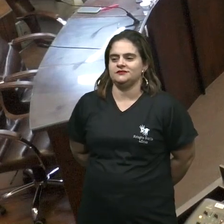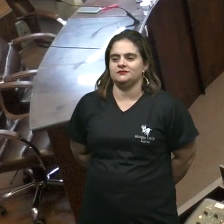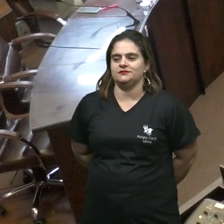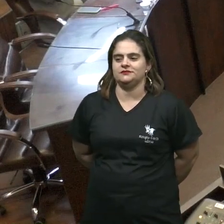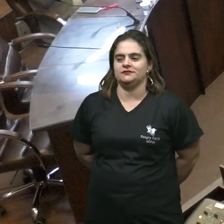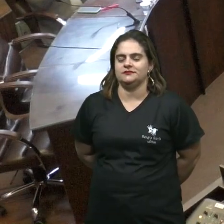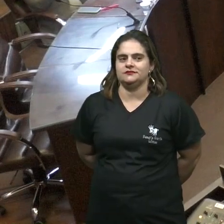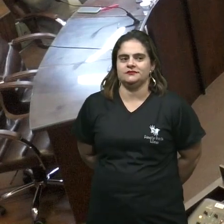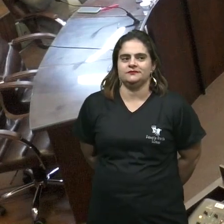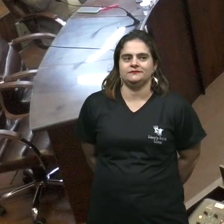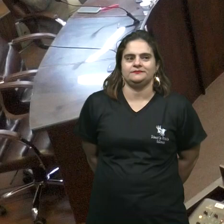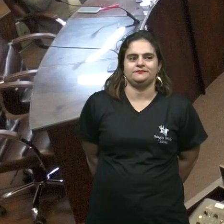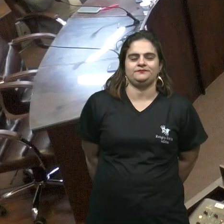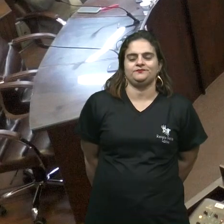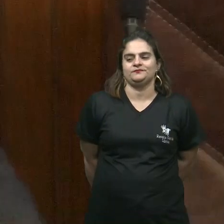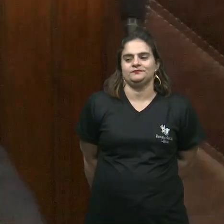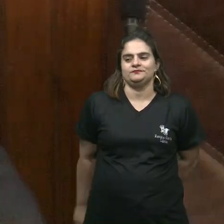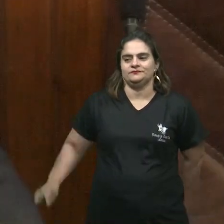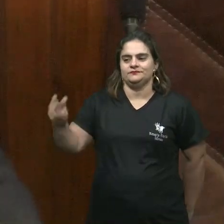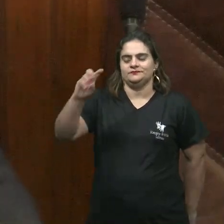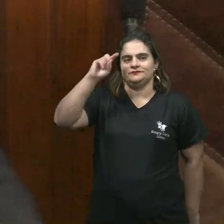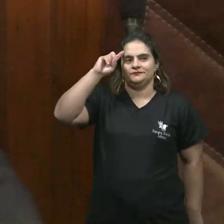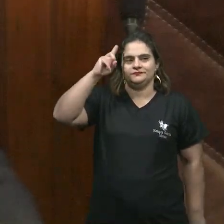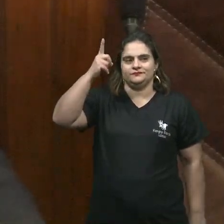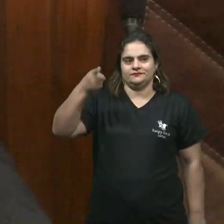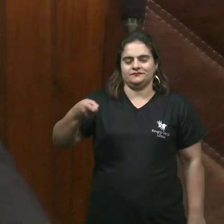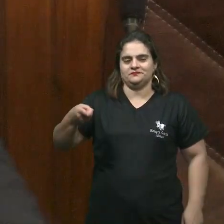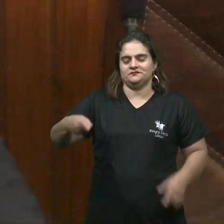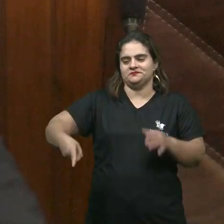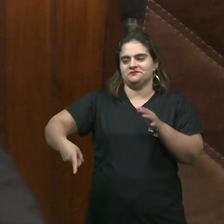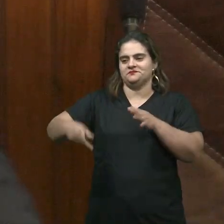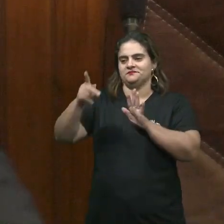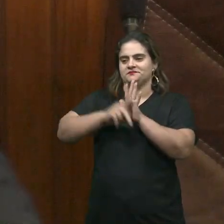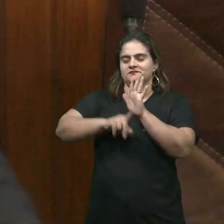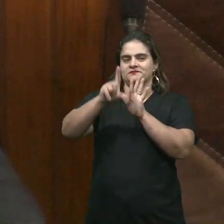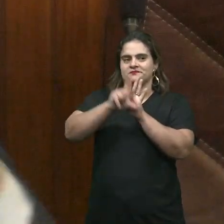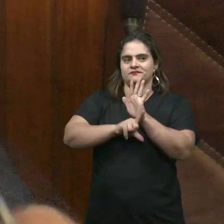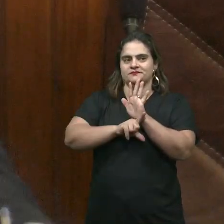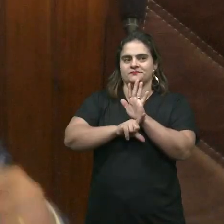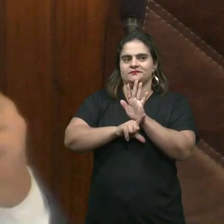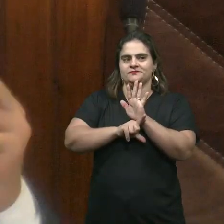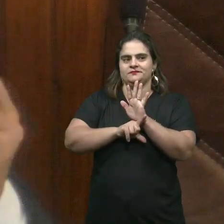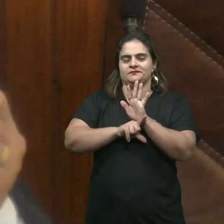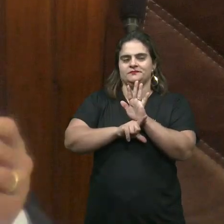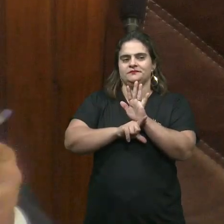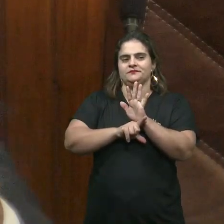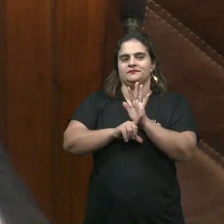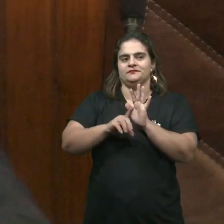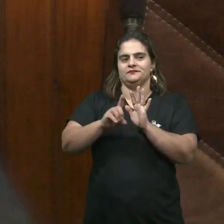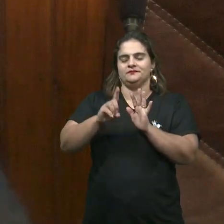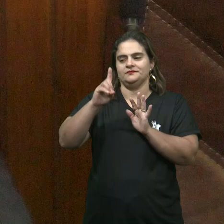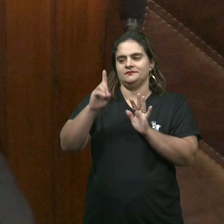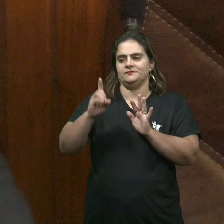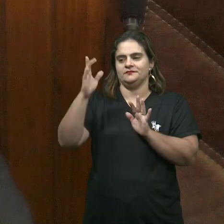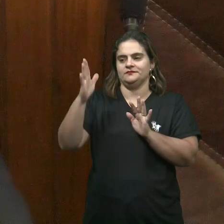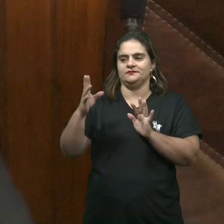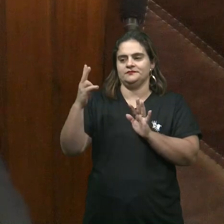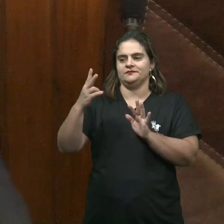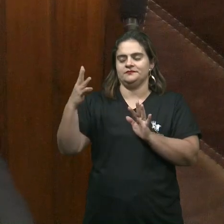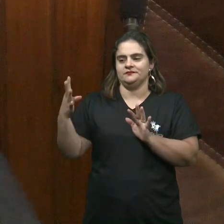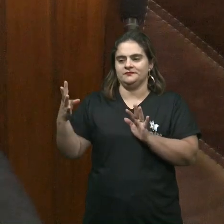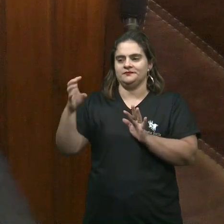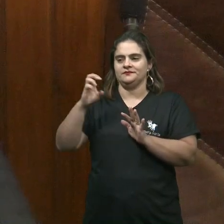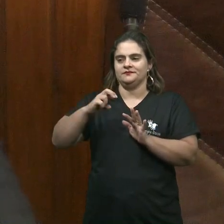Quinto item da hora do dia. Segundo a discussão, o projeto de lei em emenda de lei orgânica de nº 1, barra 224, o vereador Eduardo